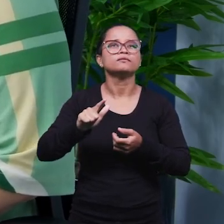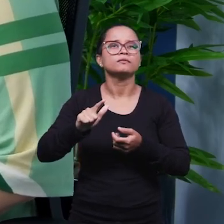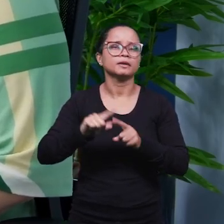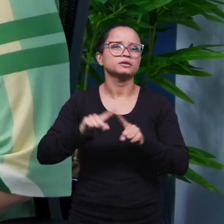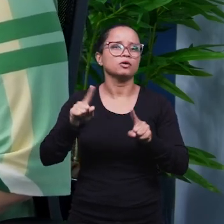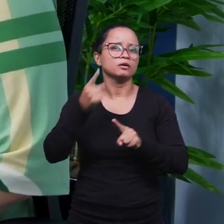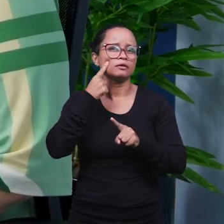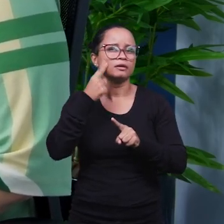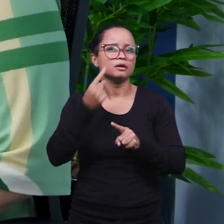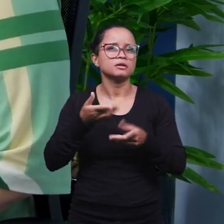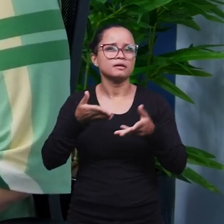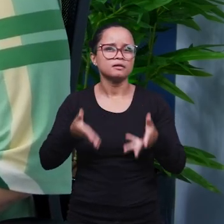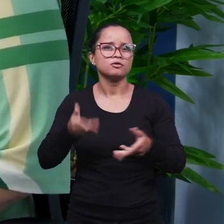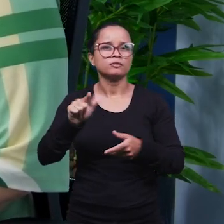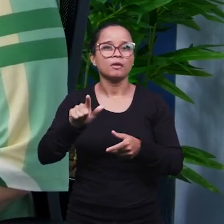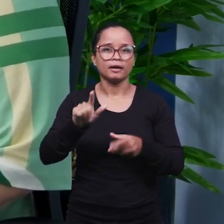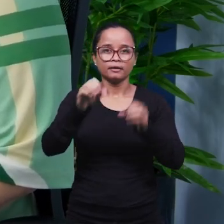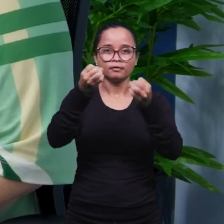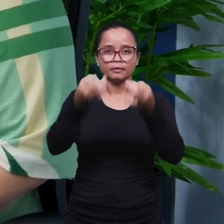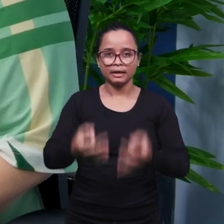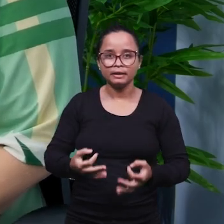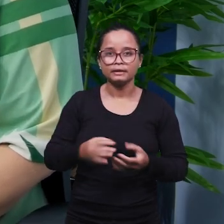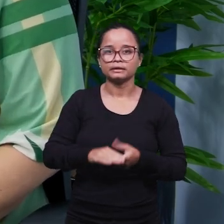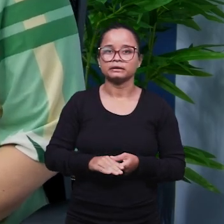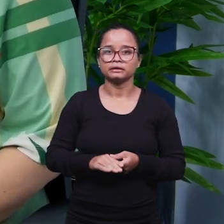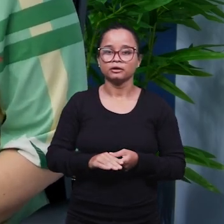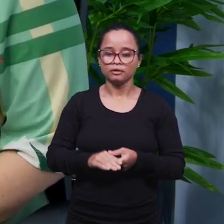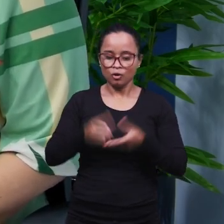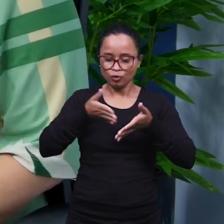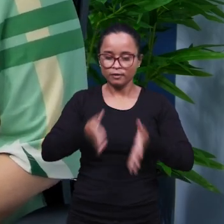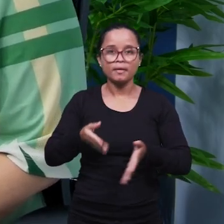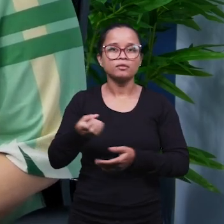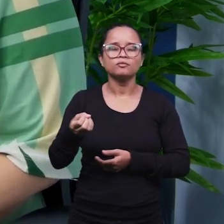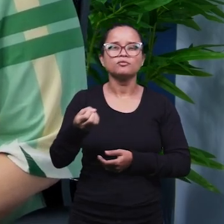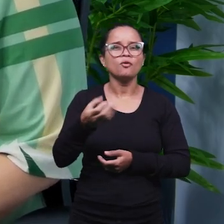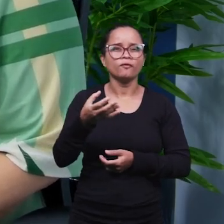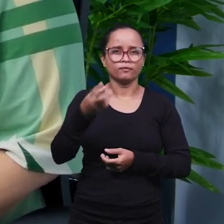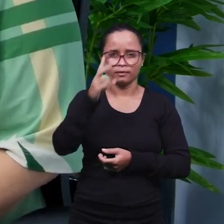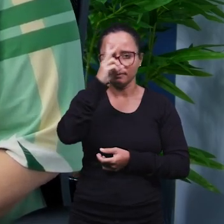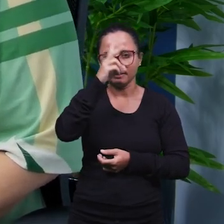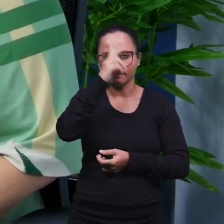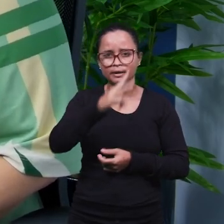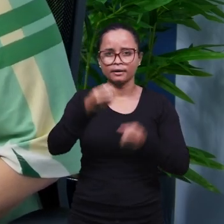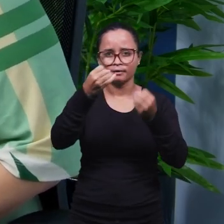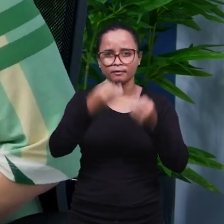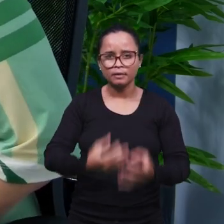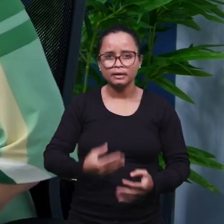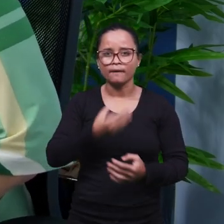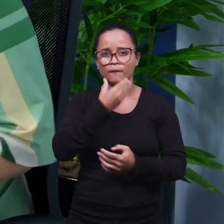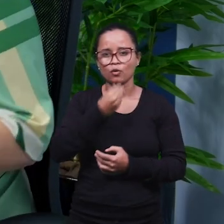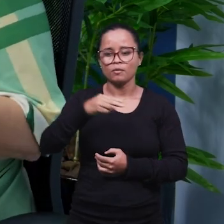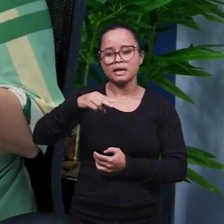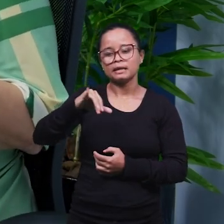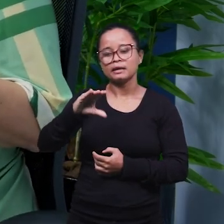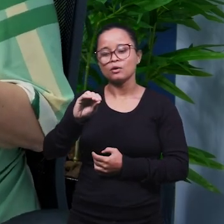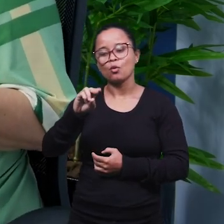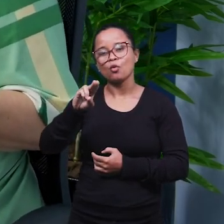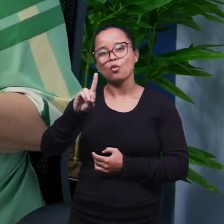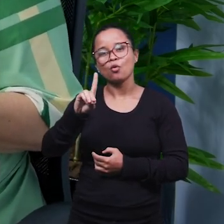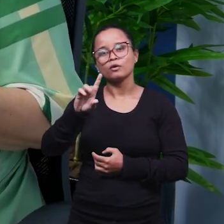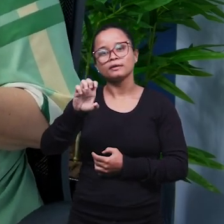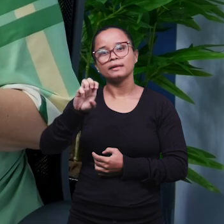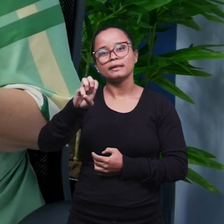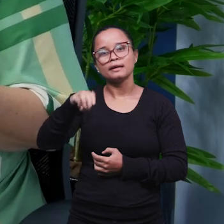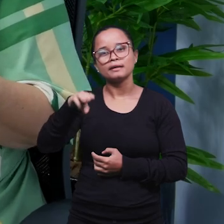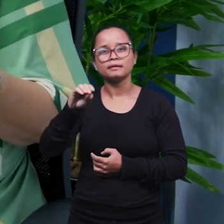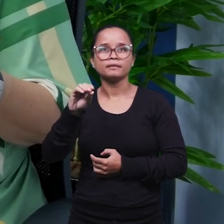Senhor Jesus fala com Nicodemos, no novo nascimento. Então, é perguntado, o que o Senhor Jesus